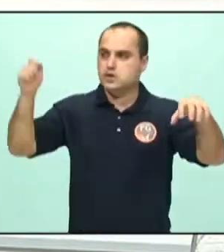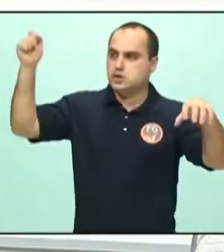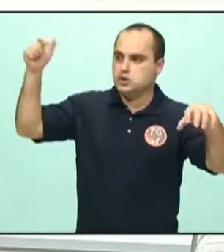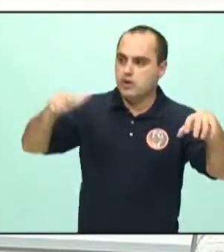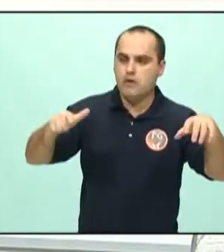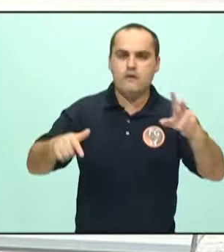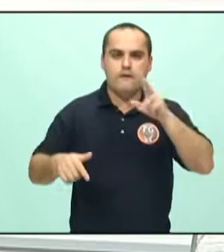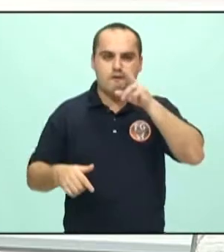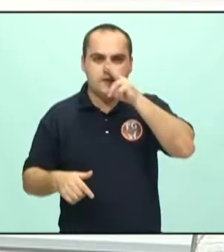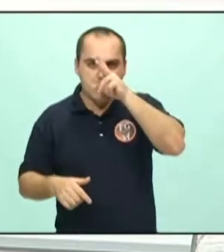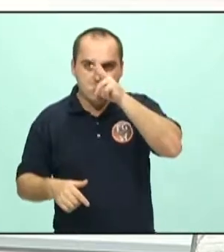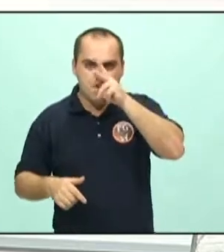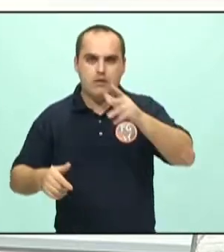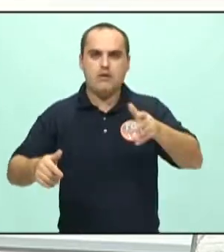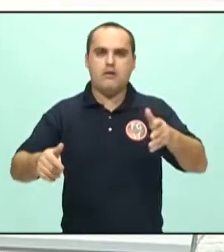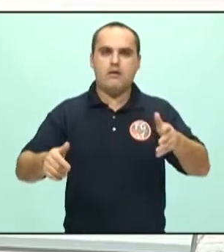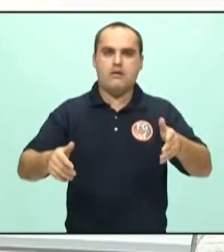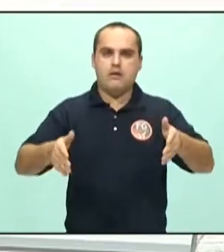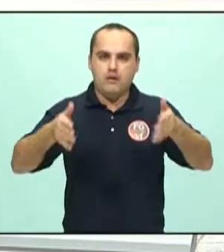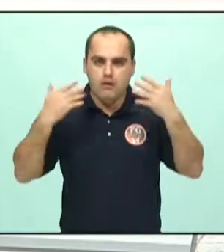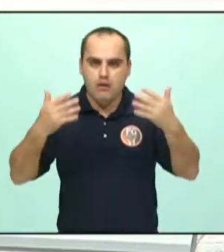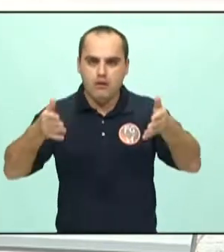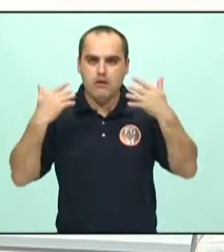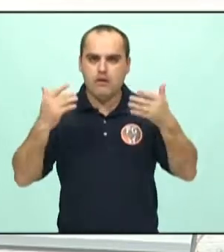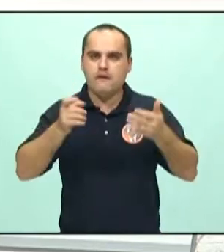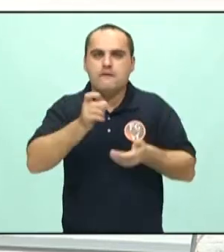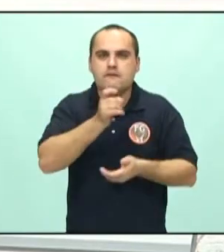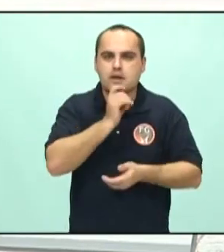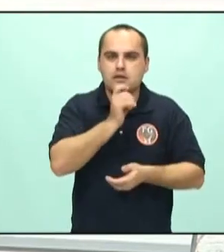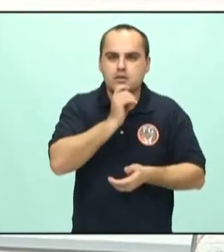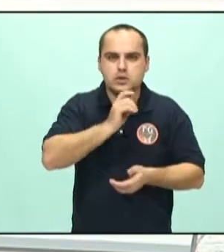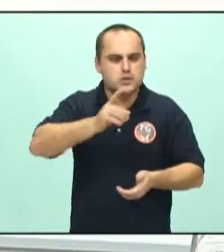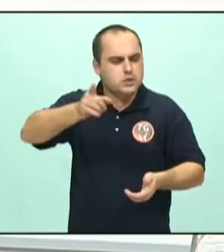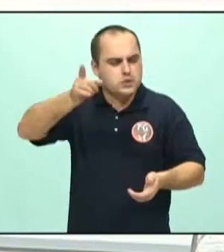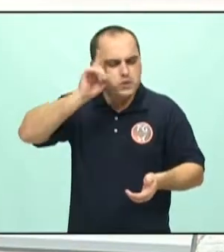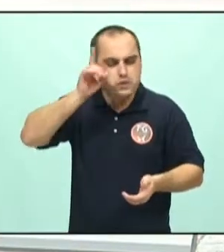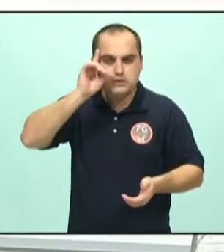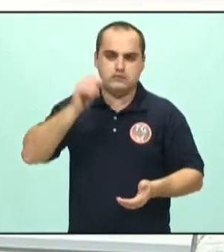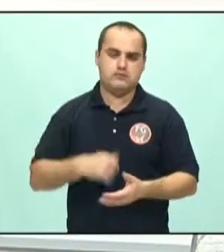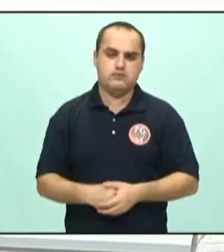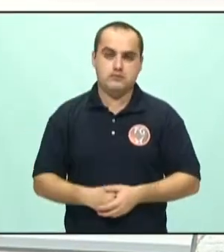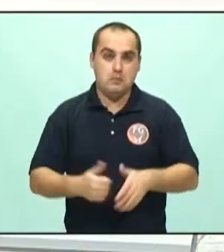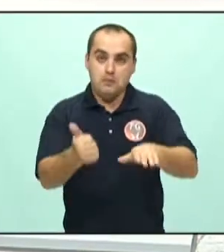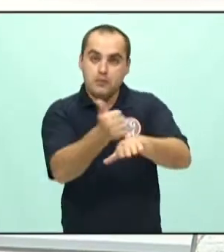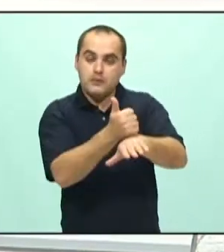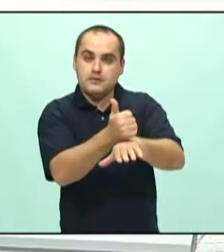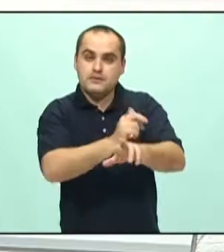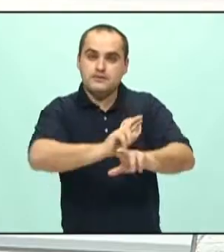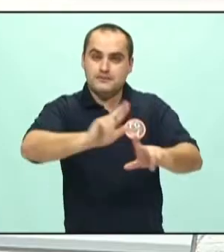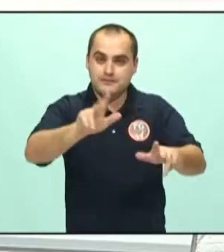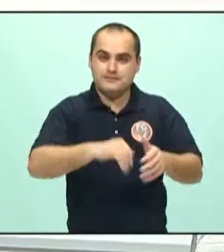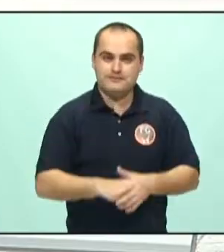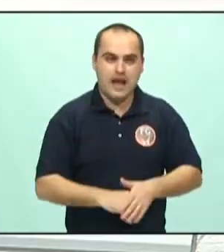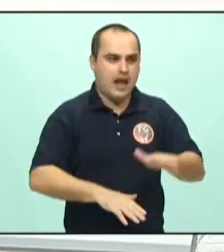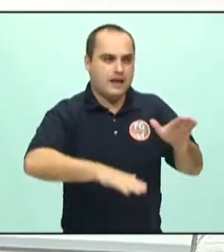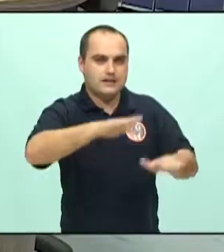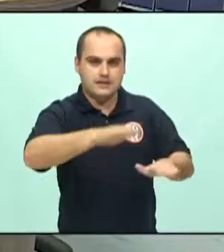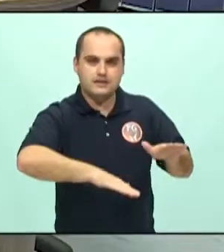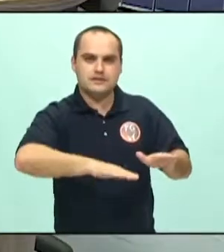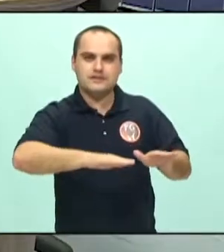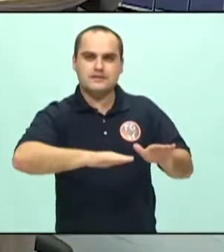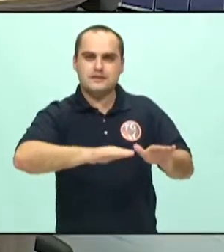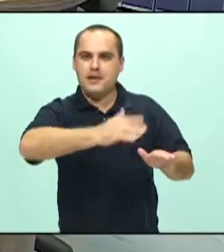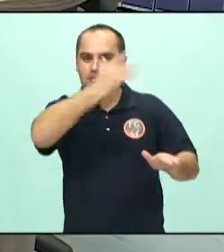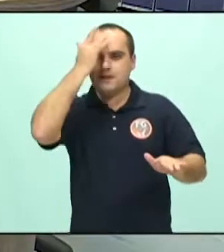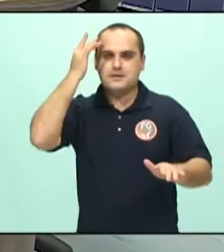frio, no calor, em todos os dias do ano. Então é uma profissão diferente. Muitas vezes, quando as pessoas estão comemorando, o trabalhador portuário está lá trabalhando,